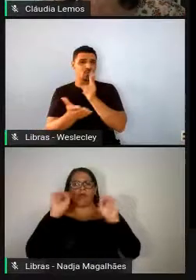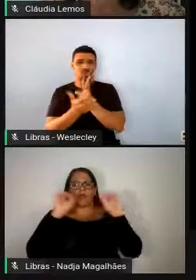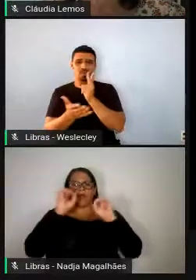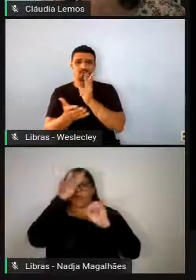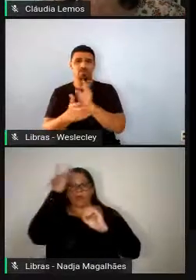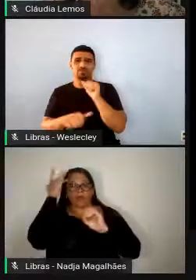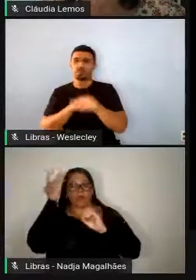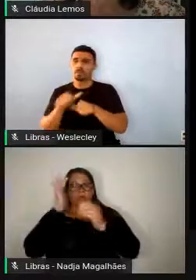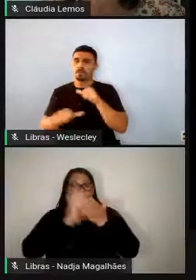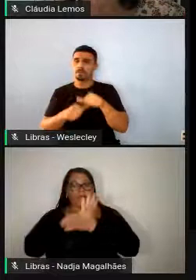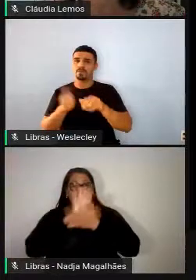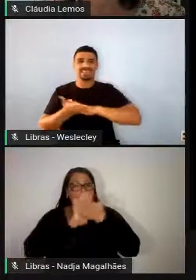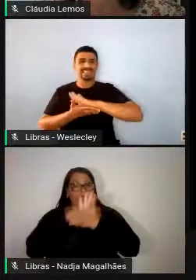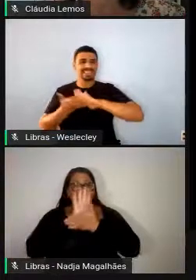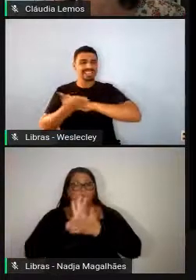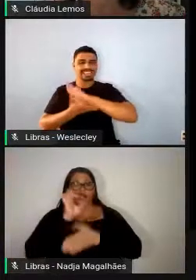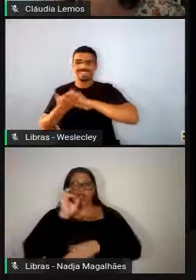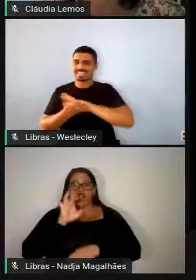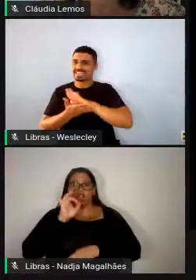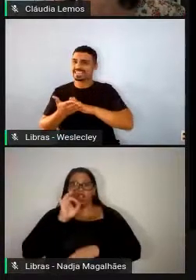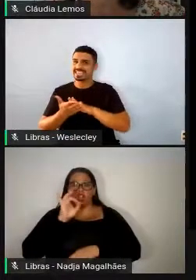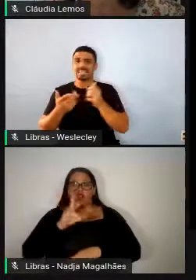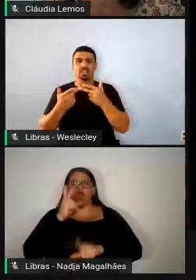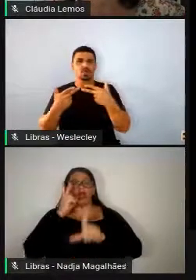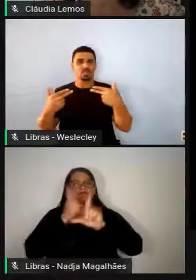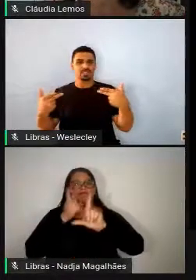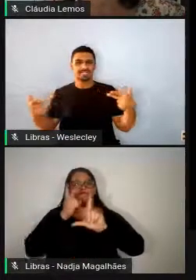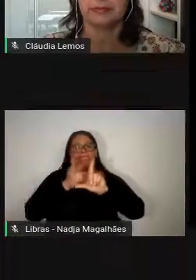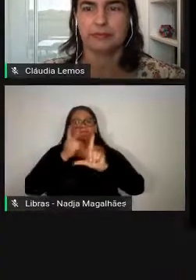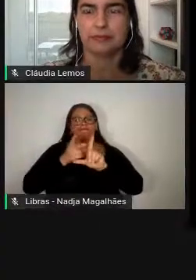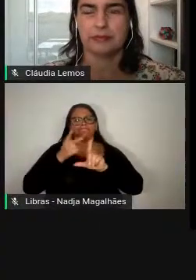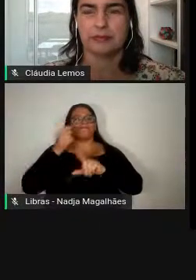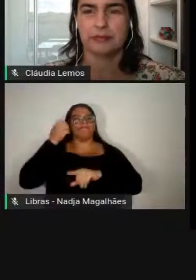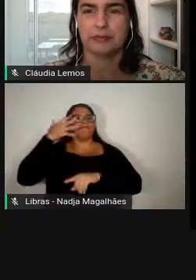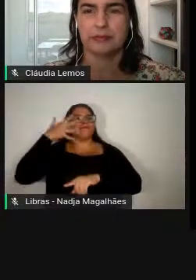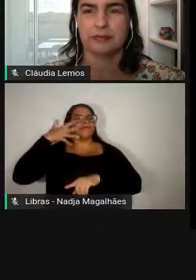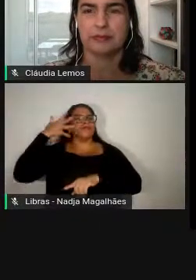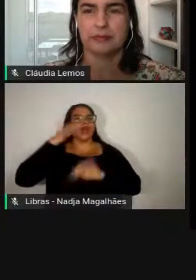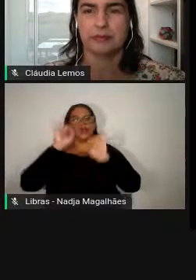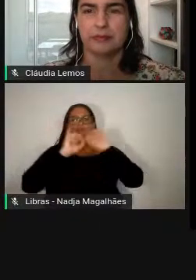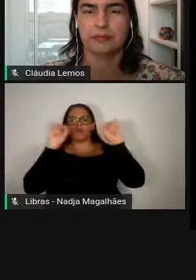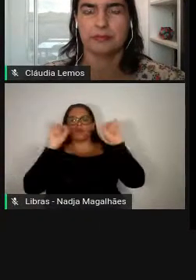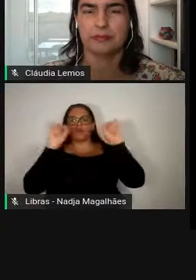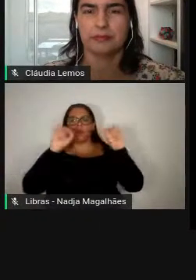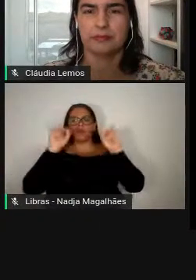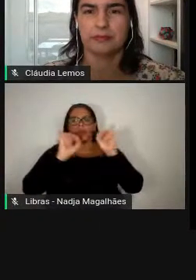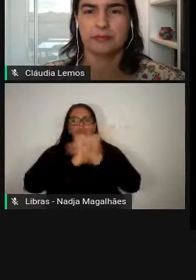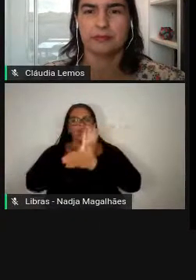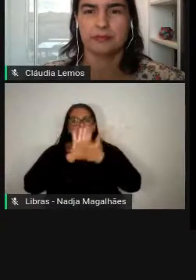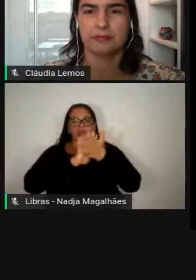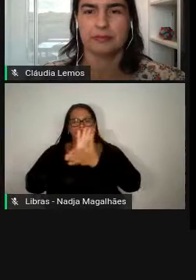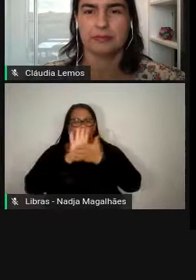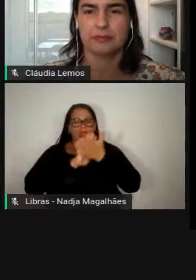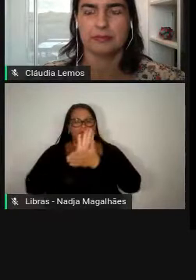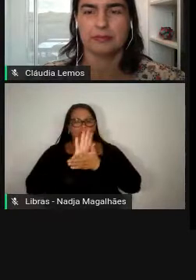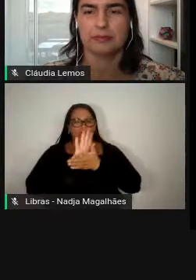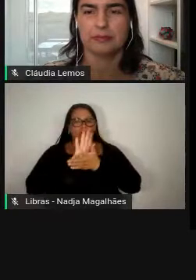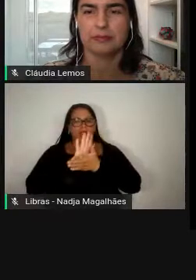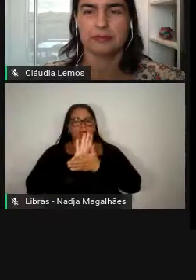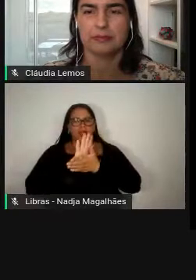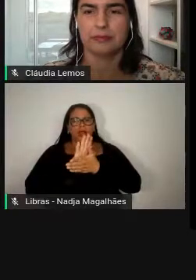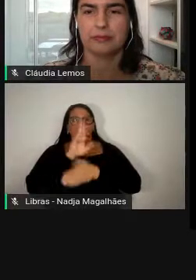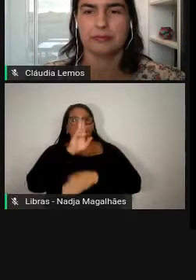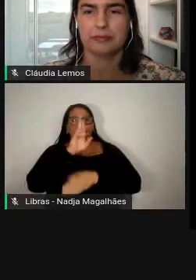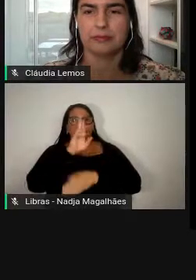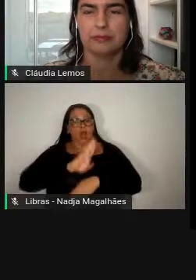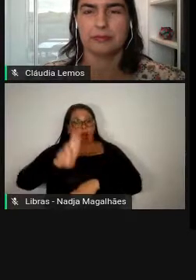acrescenta nada e nada. Fica só esse quorum call ali e nenhuma outra informação. A CSPAN, ela se utiliza